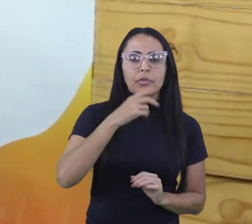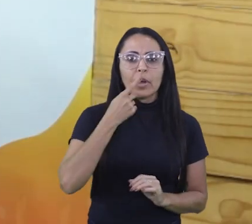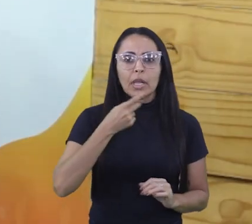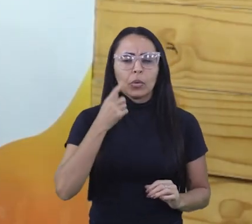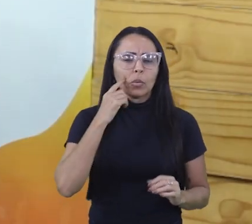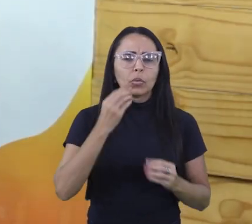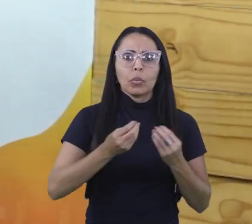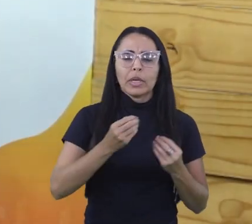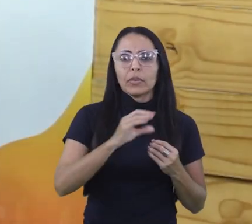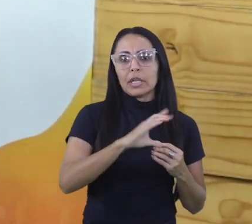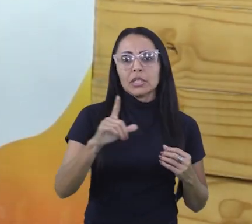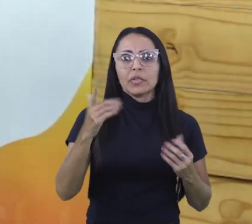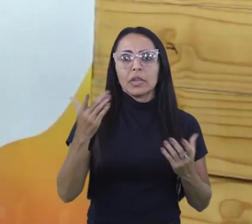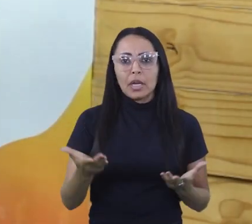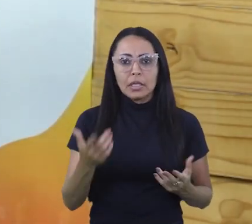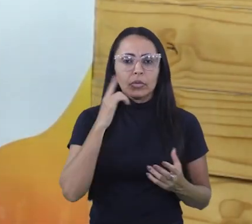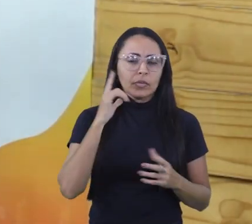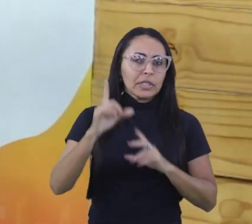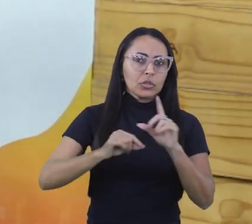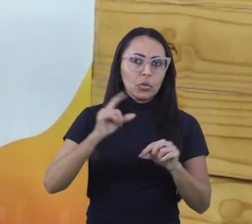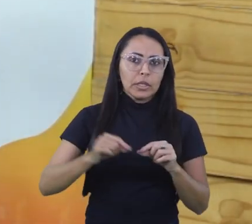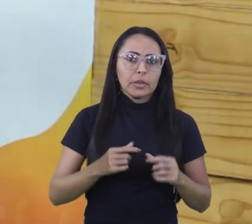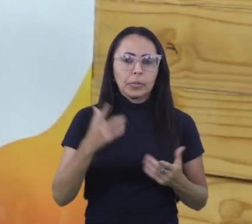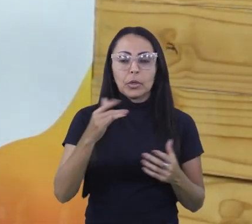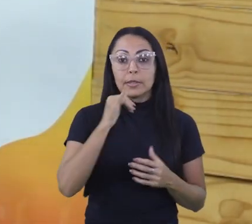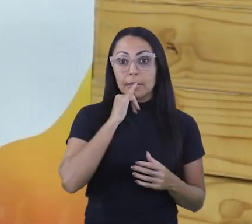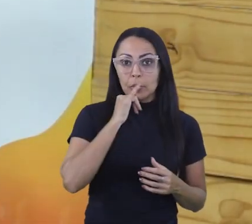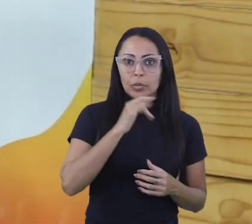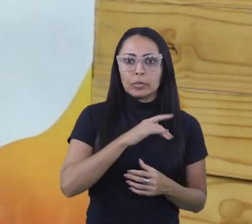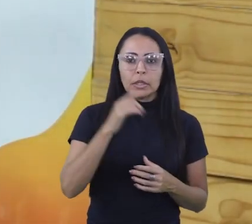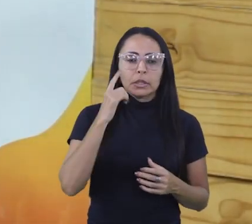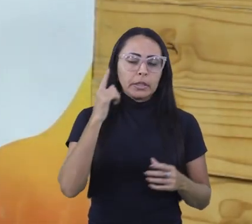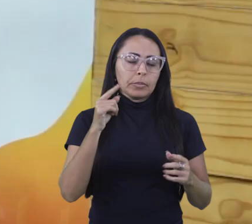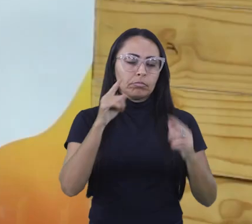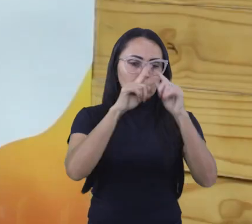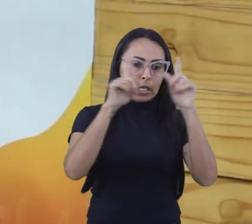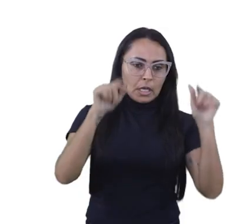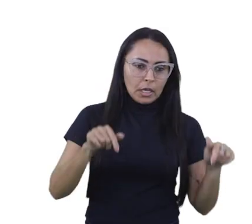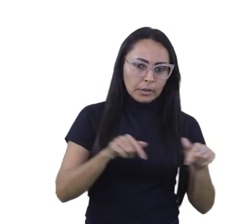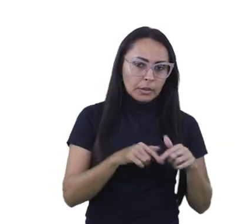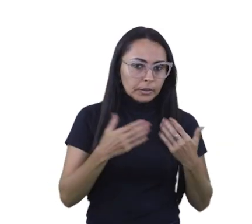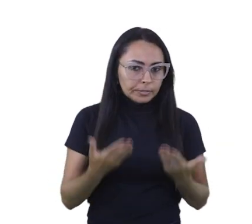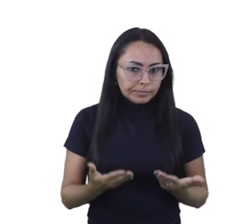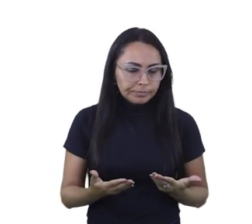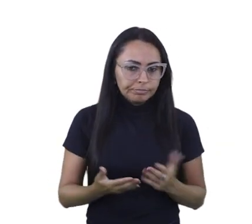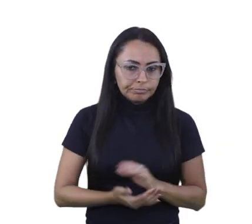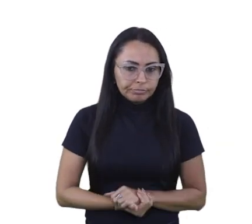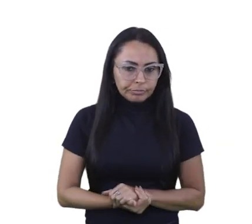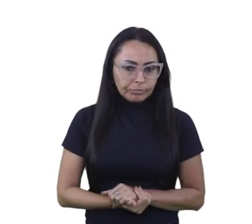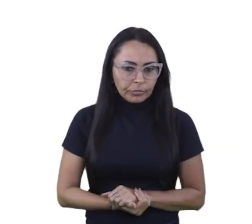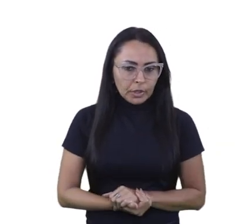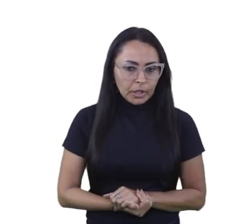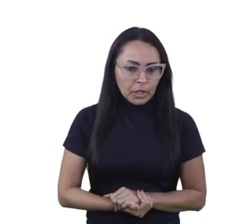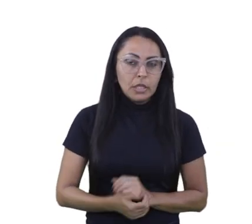vai classificar, qual a classificação que vai ser escolhida. Então, por exemplo, a gente tem em tela um exemplo, né, de